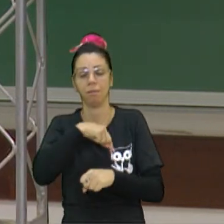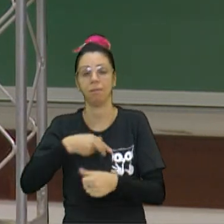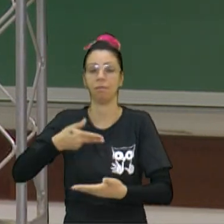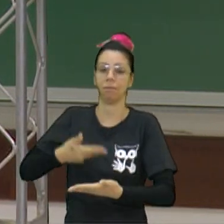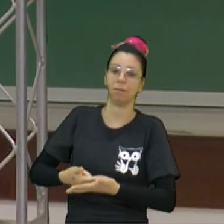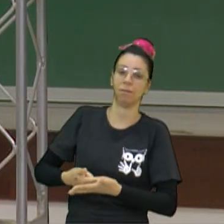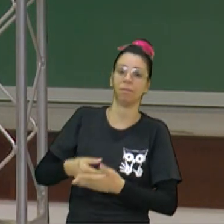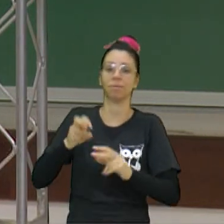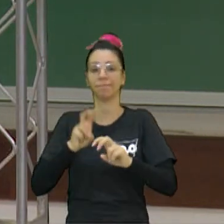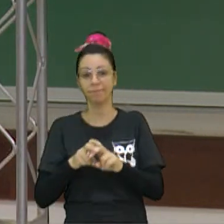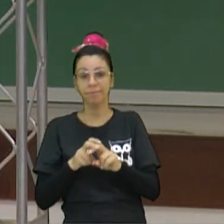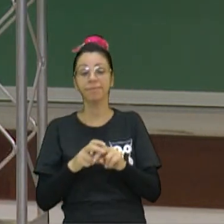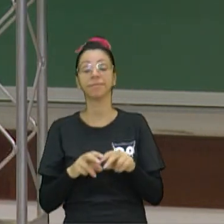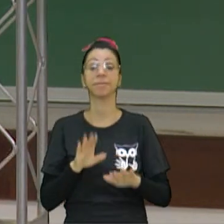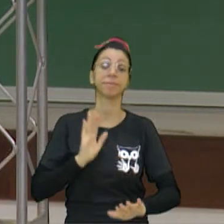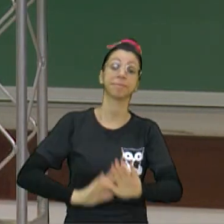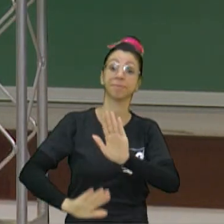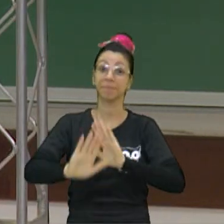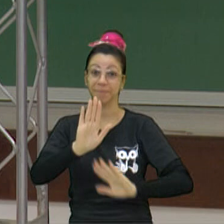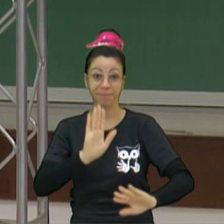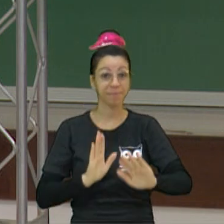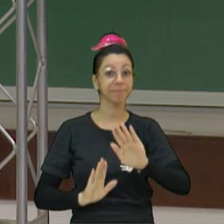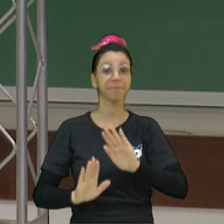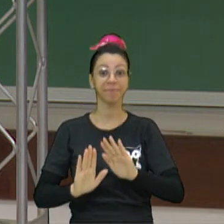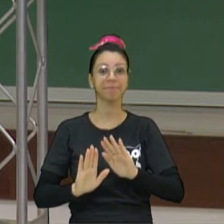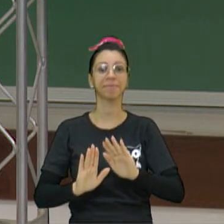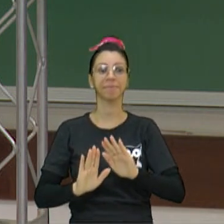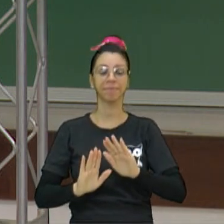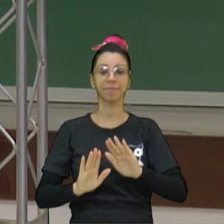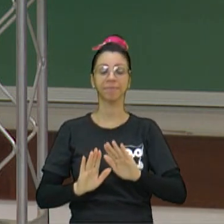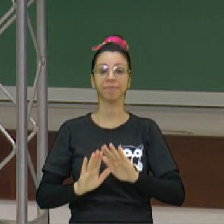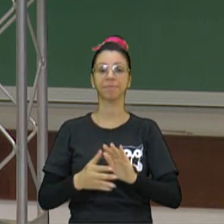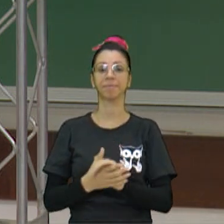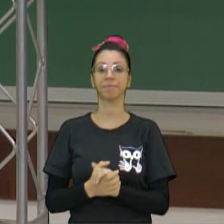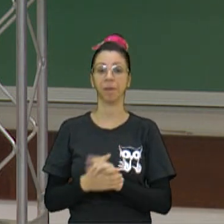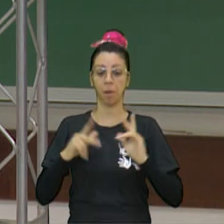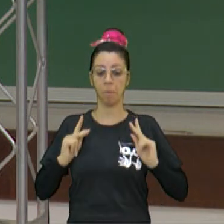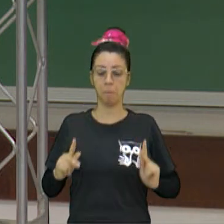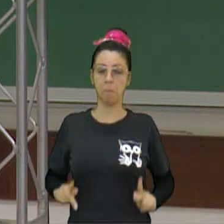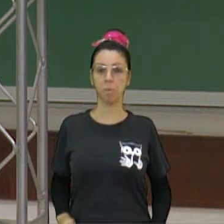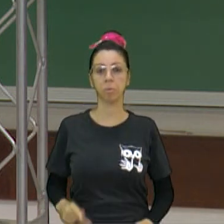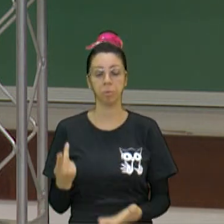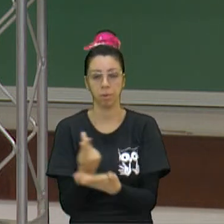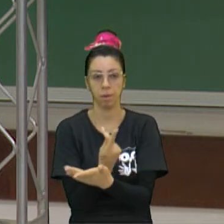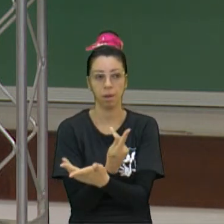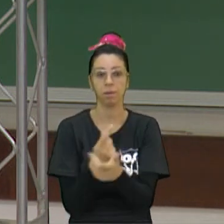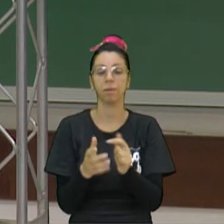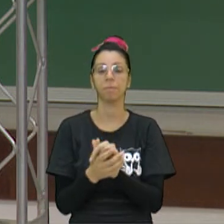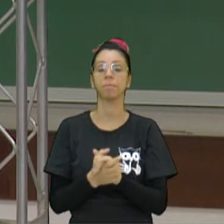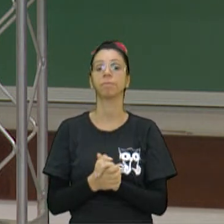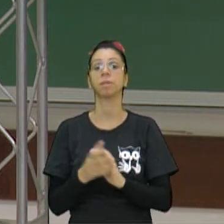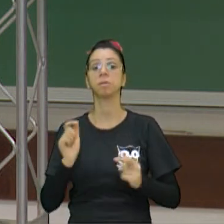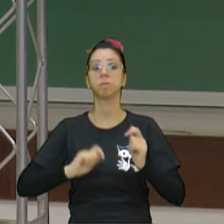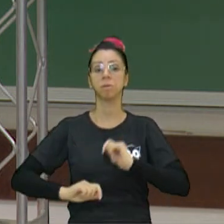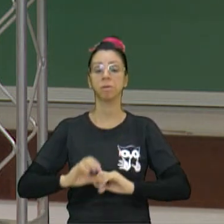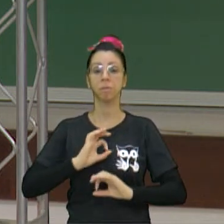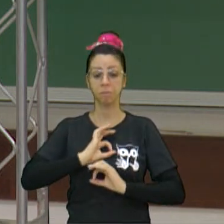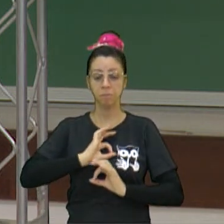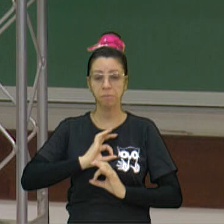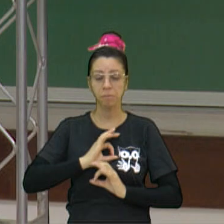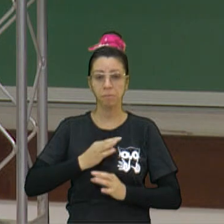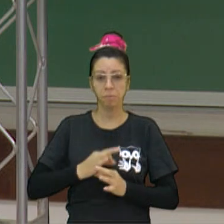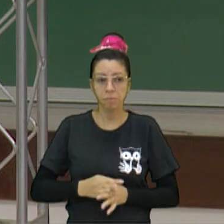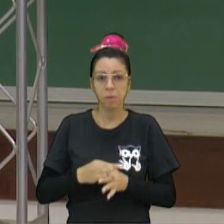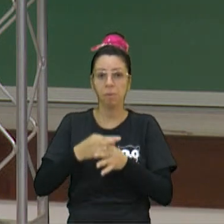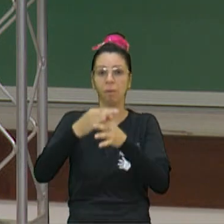muito tempo sentado, às vezes, muitas vezes, com uma postura não adequada, né? Então a gente acaba sobrecarregando bastante a